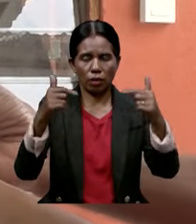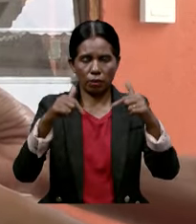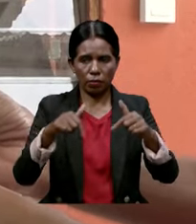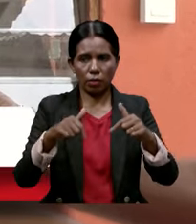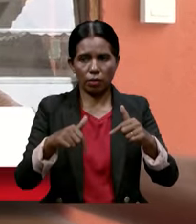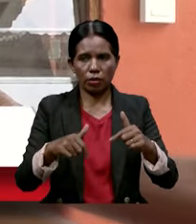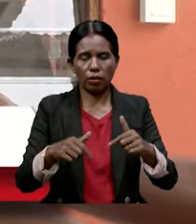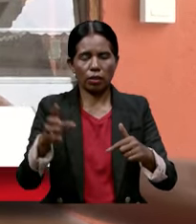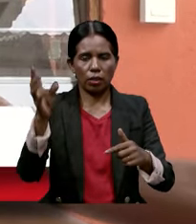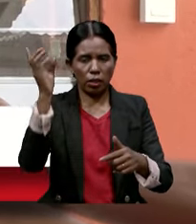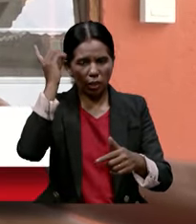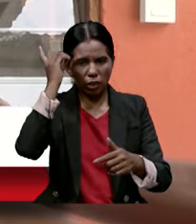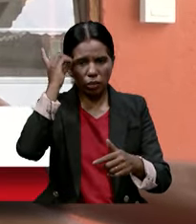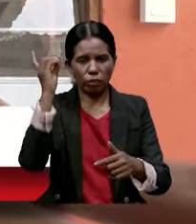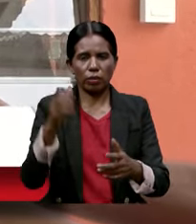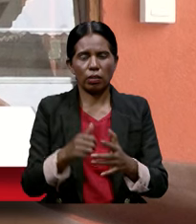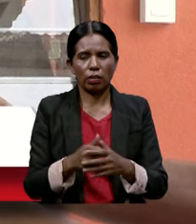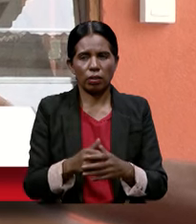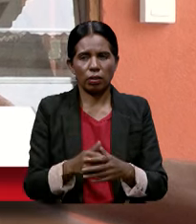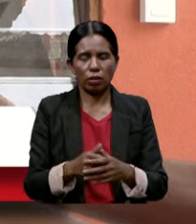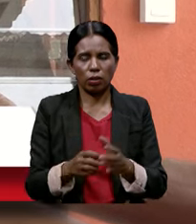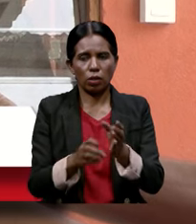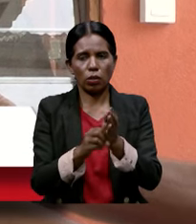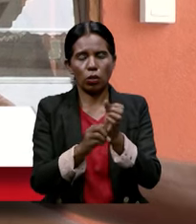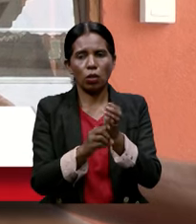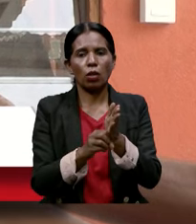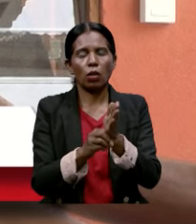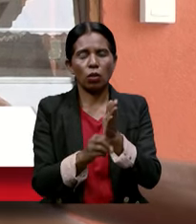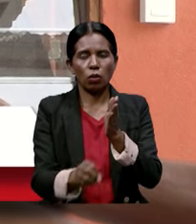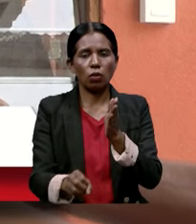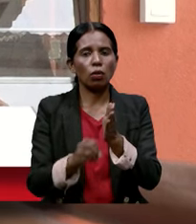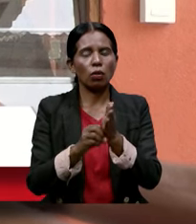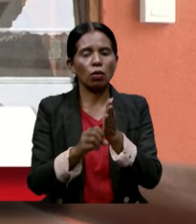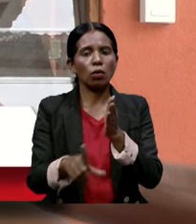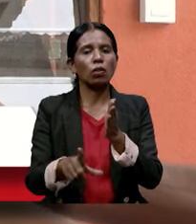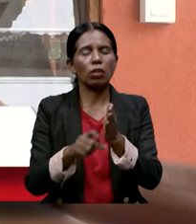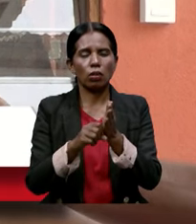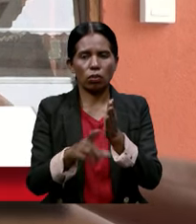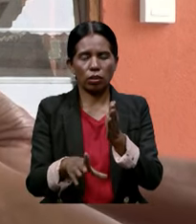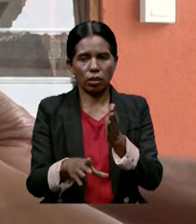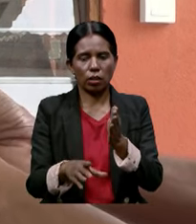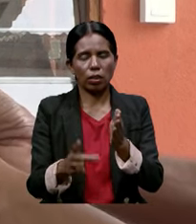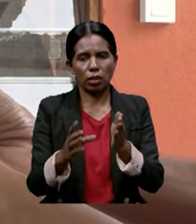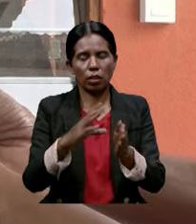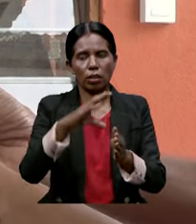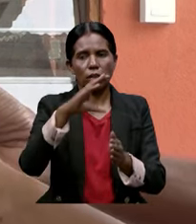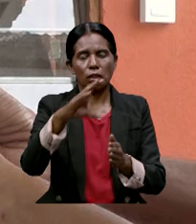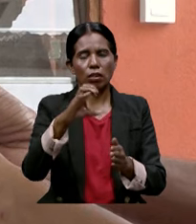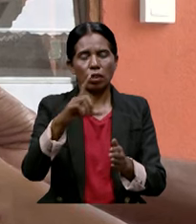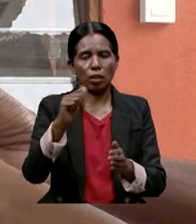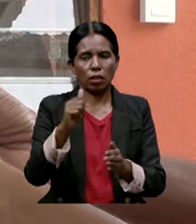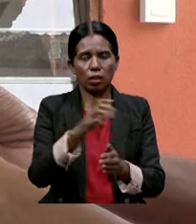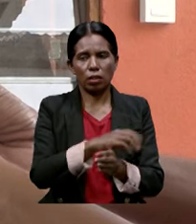será desconfia de óleos ou marca Shell Advance, de novo, mas me comunica, né? Desconfia